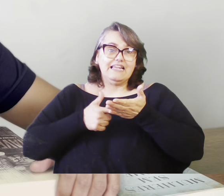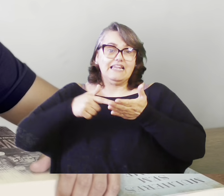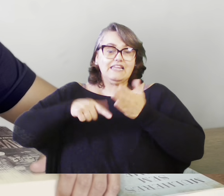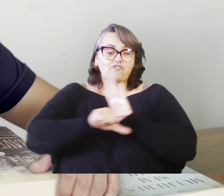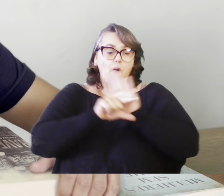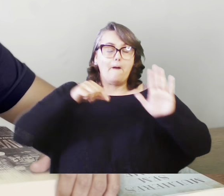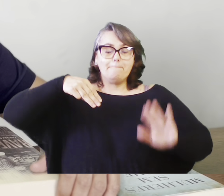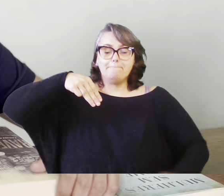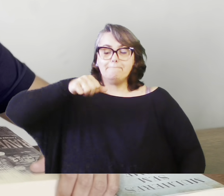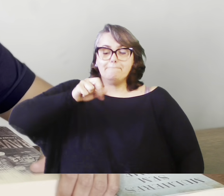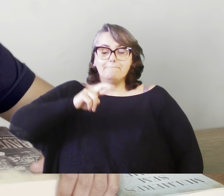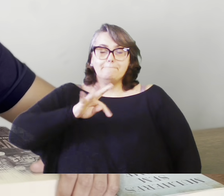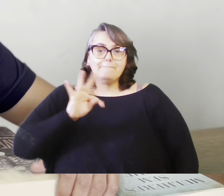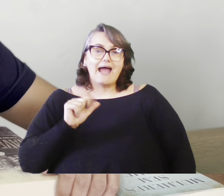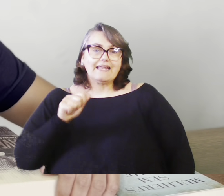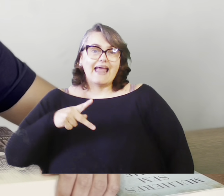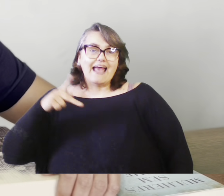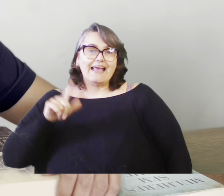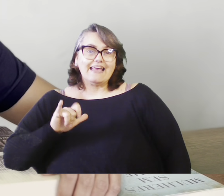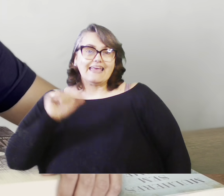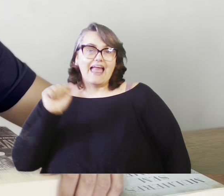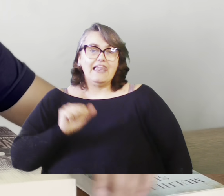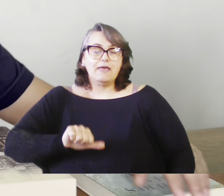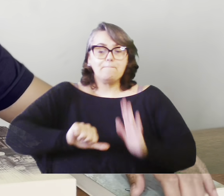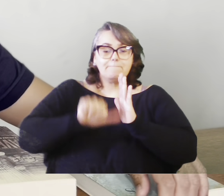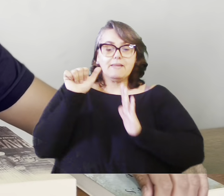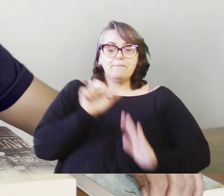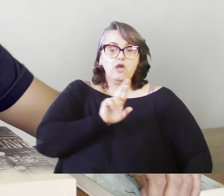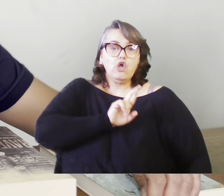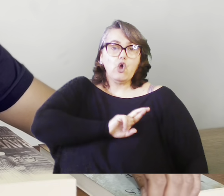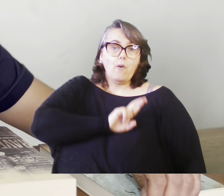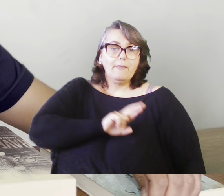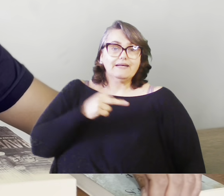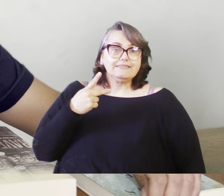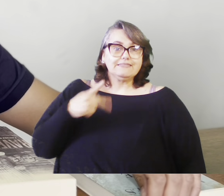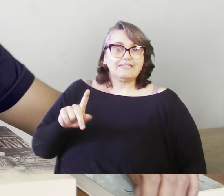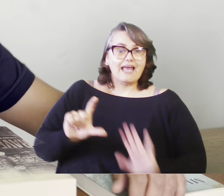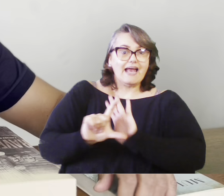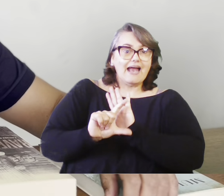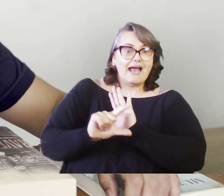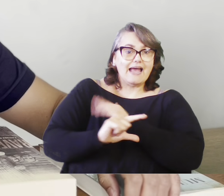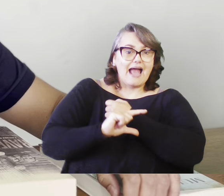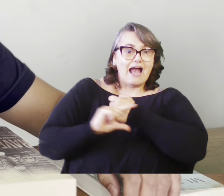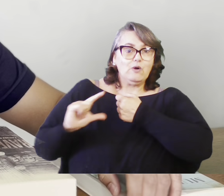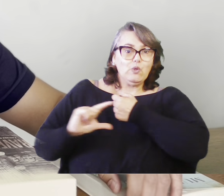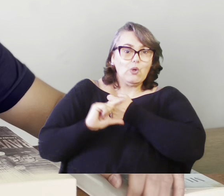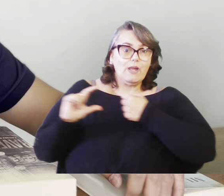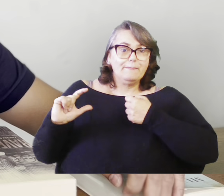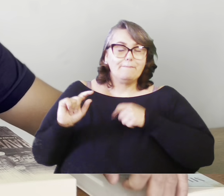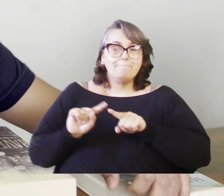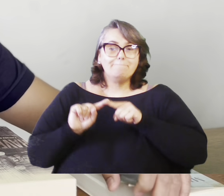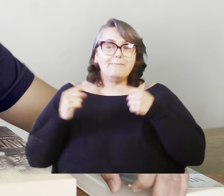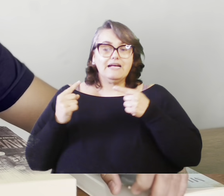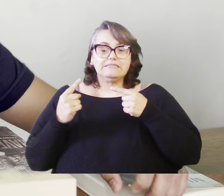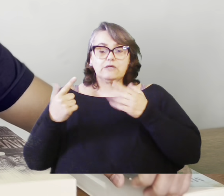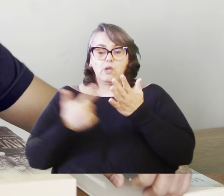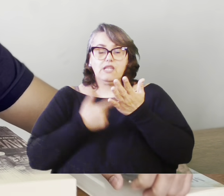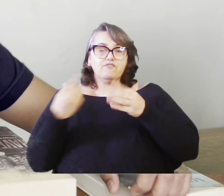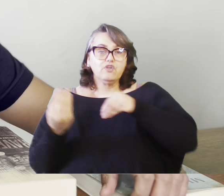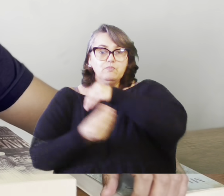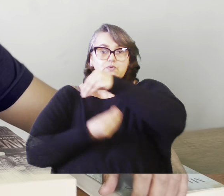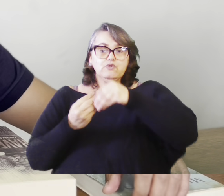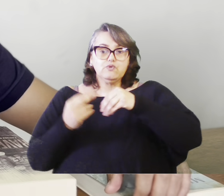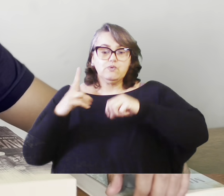Esse livro é da Martha Kelly, é o primeiro romance dela, mas um livro